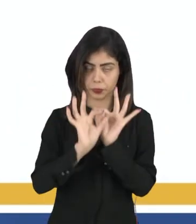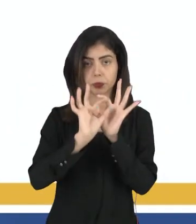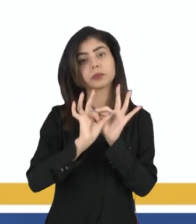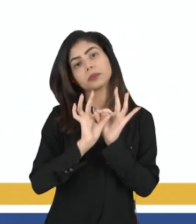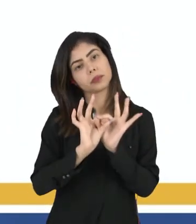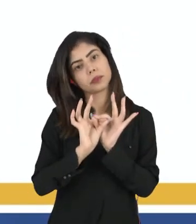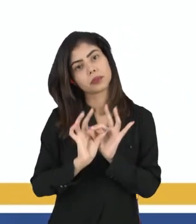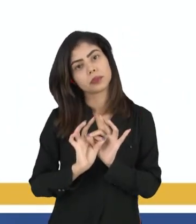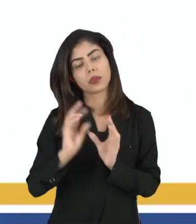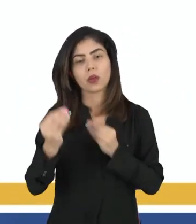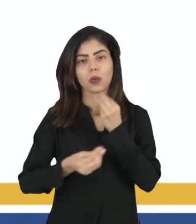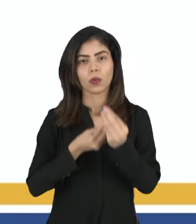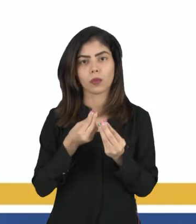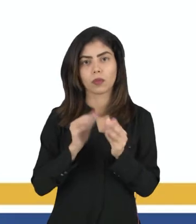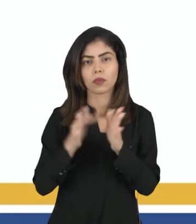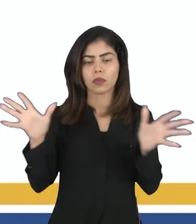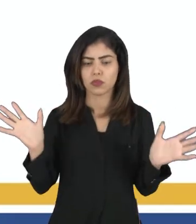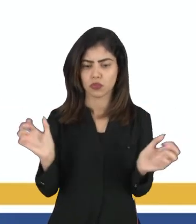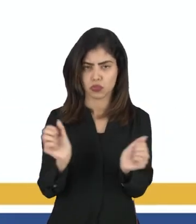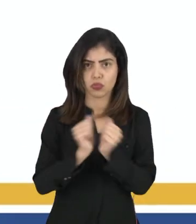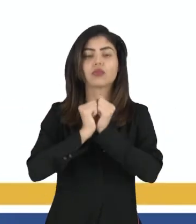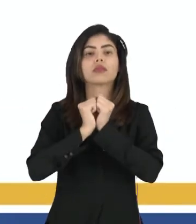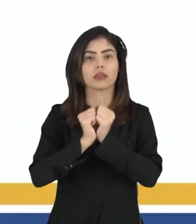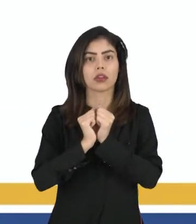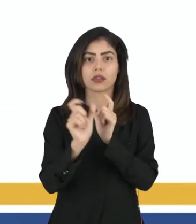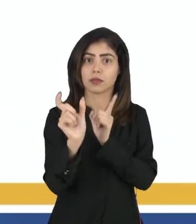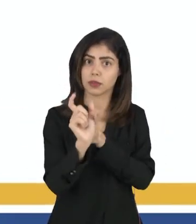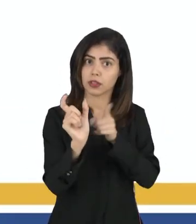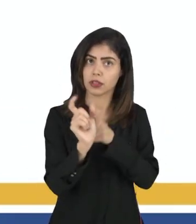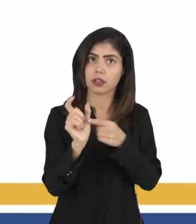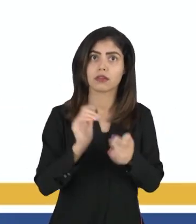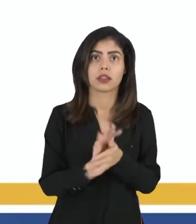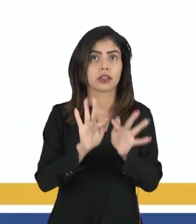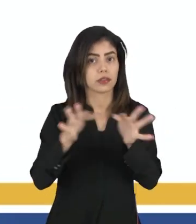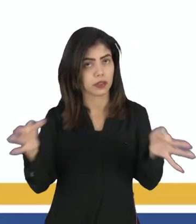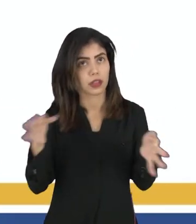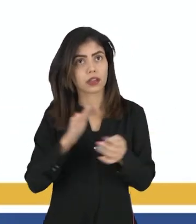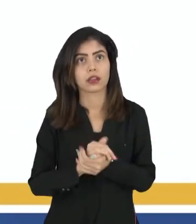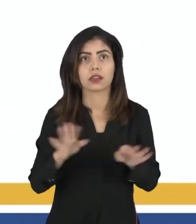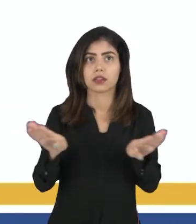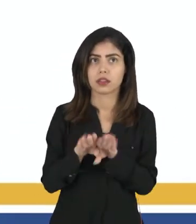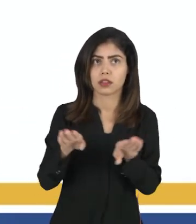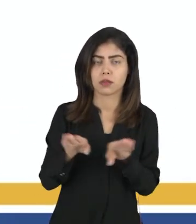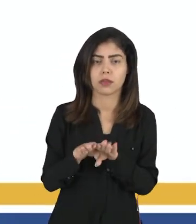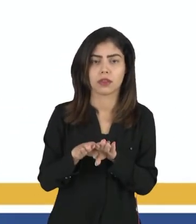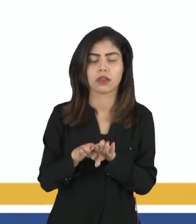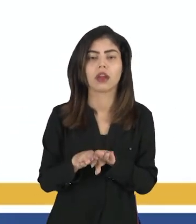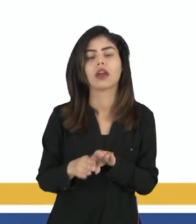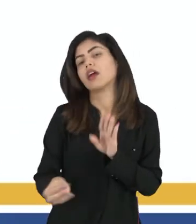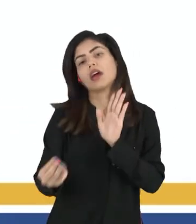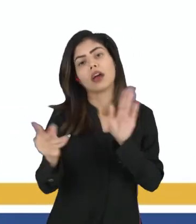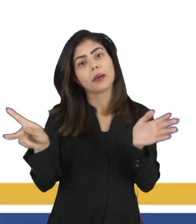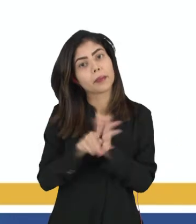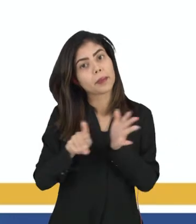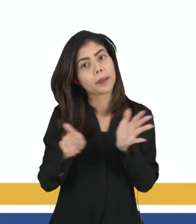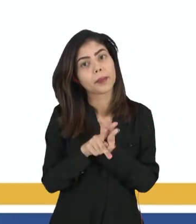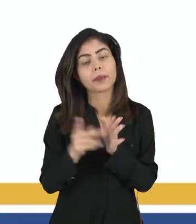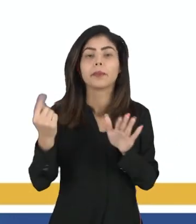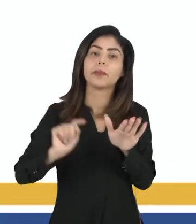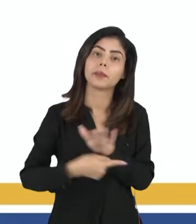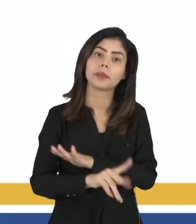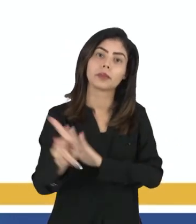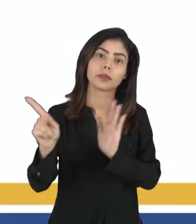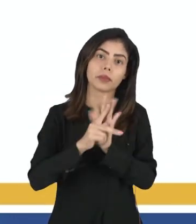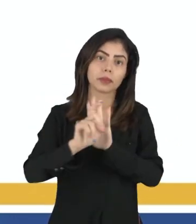conectores têm como função unir, juntar as palavras, as frases e os sintagmas do enunciado dentro do